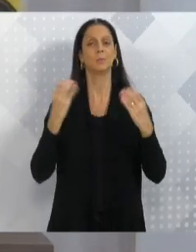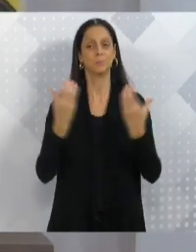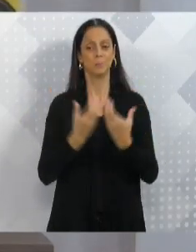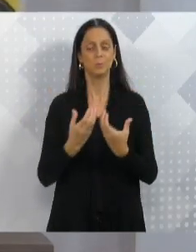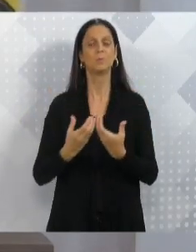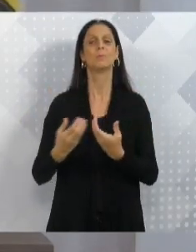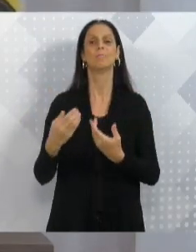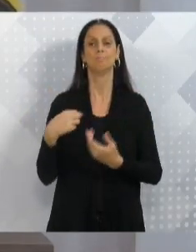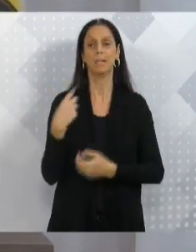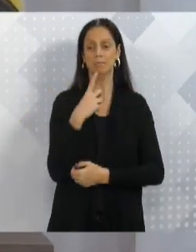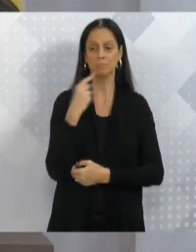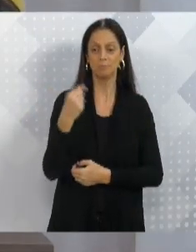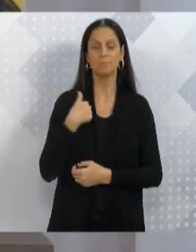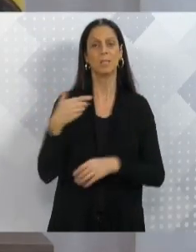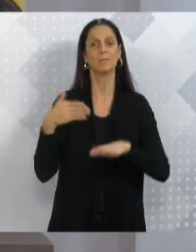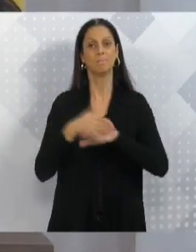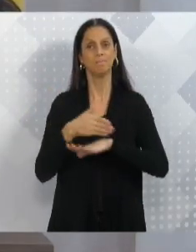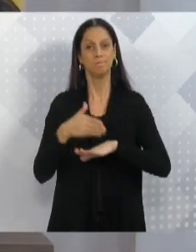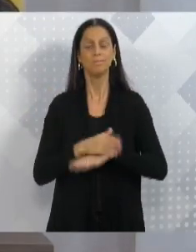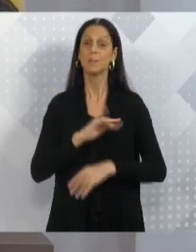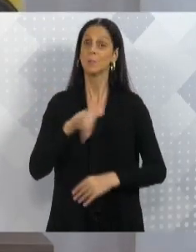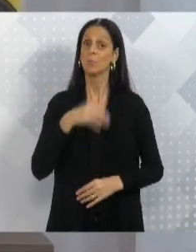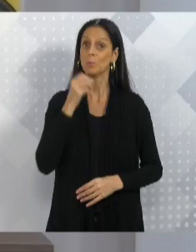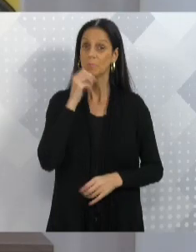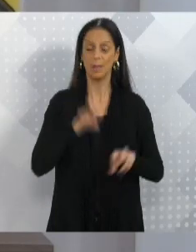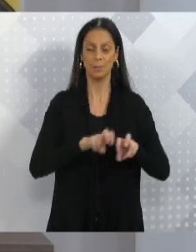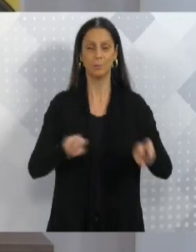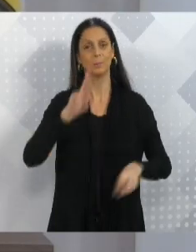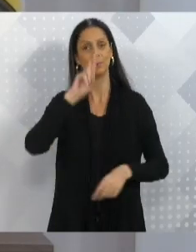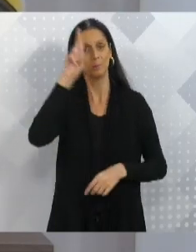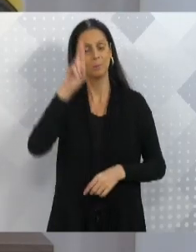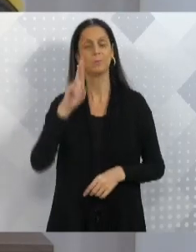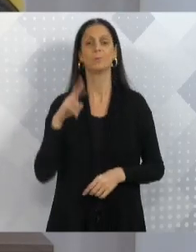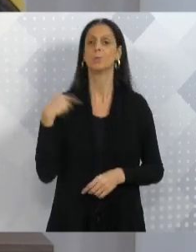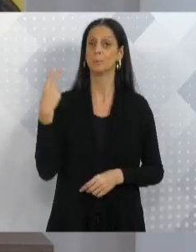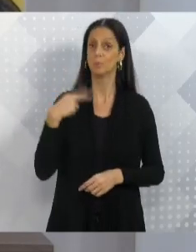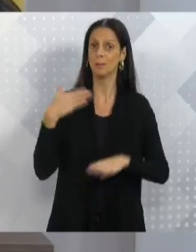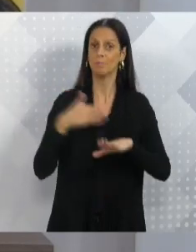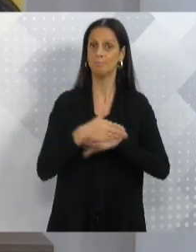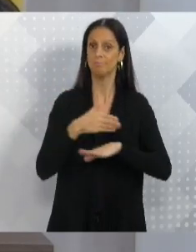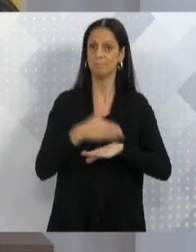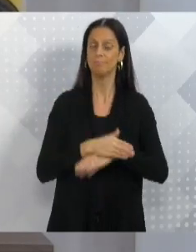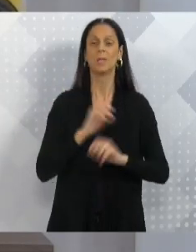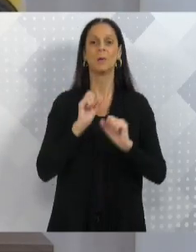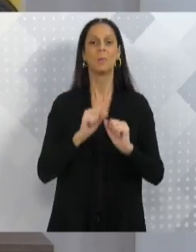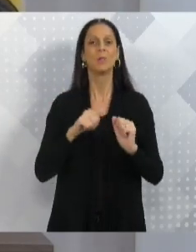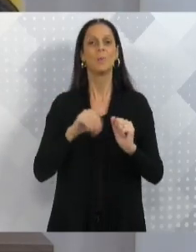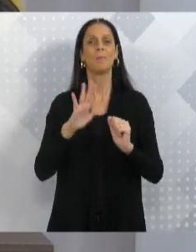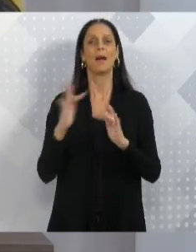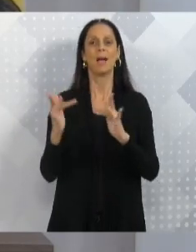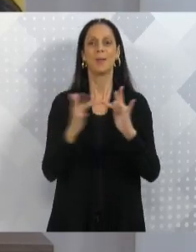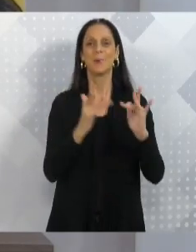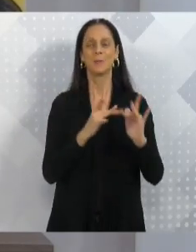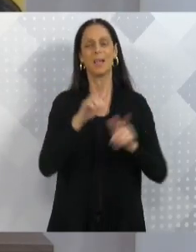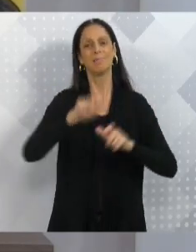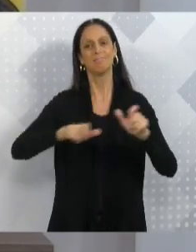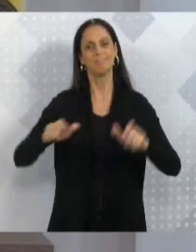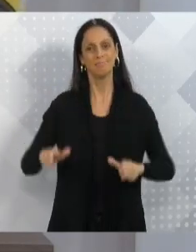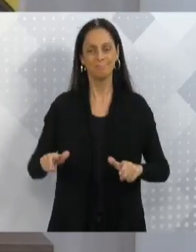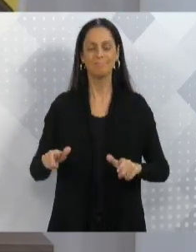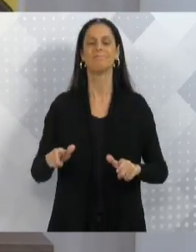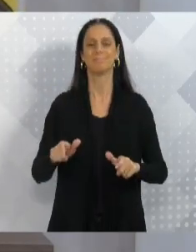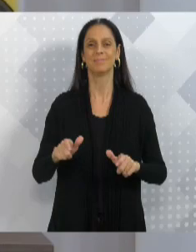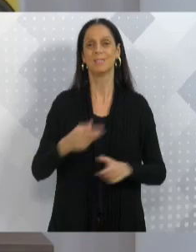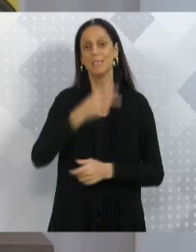para participar, uma oportunidade que a Câmara de Vereadores, a mesa diretora, esta casa tem, presidente Almir, de aproximar o poder legislativo dos bairros da